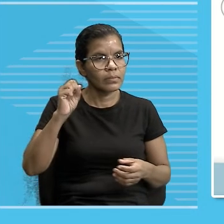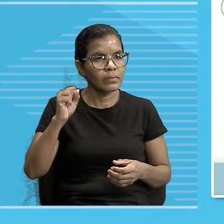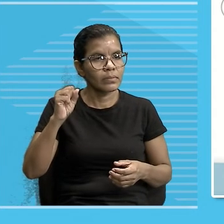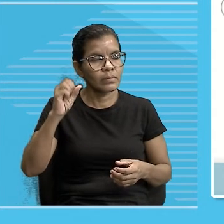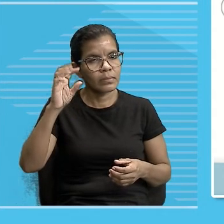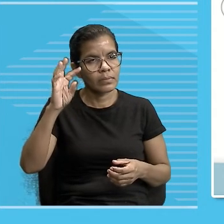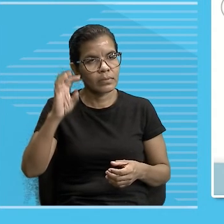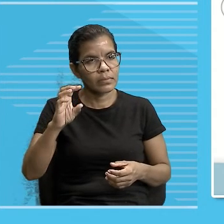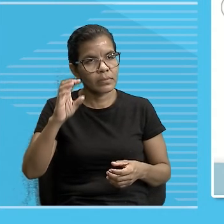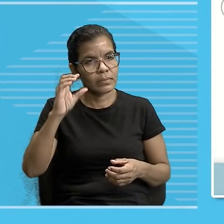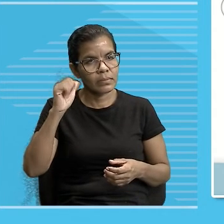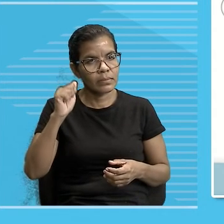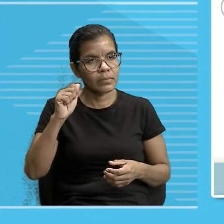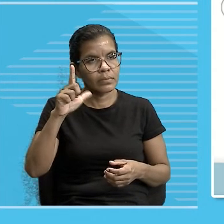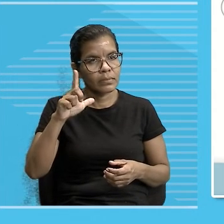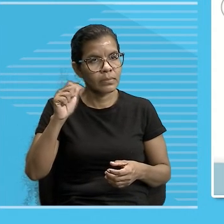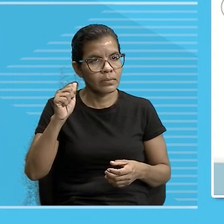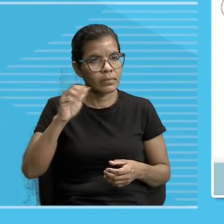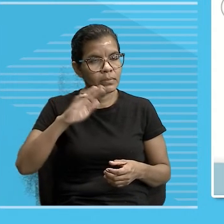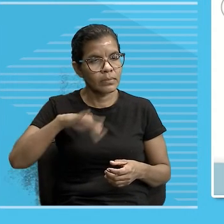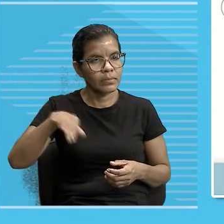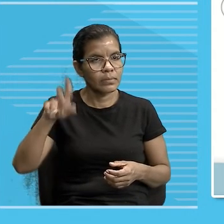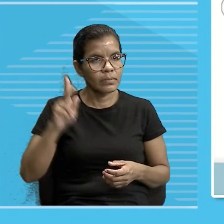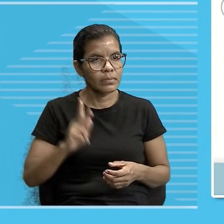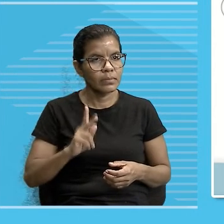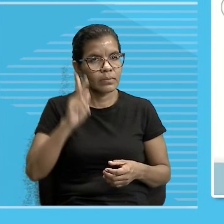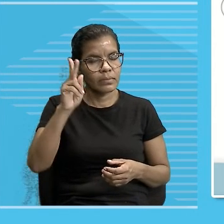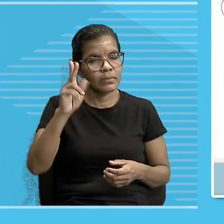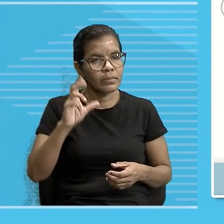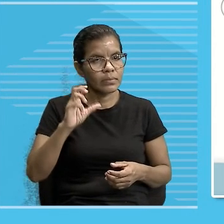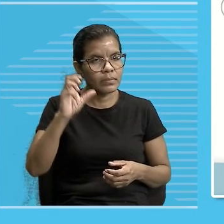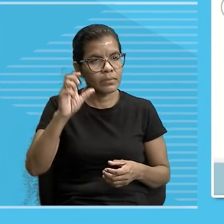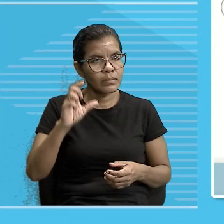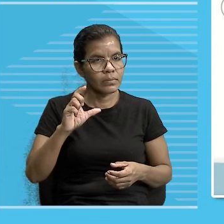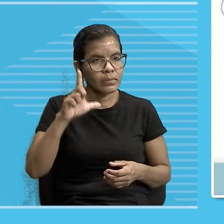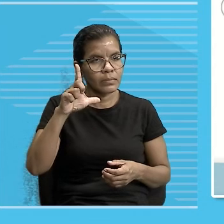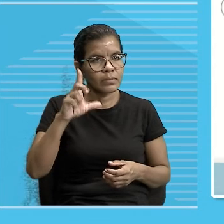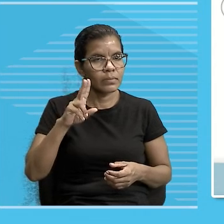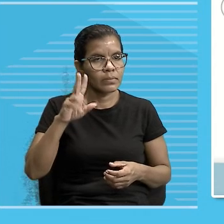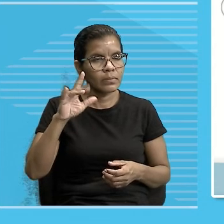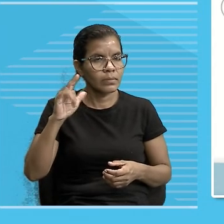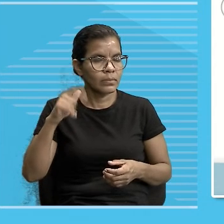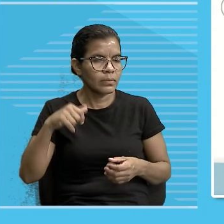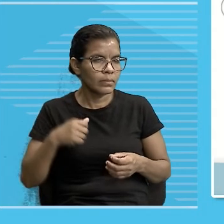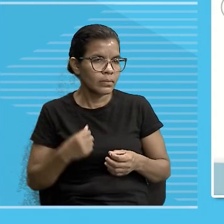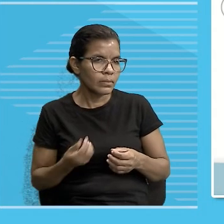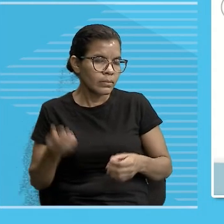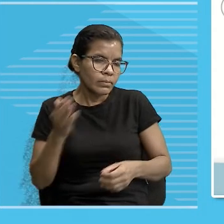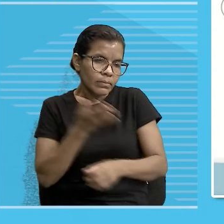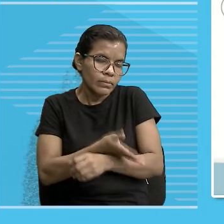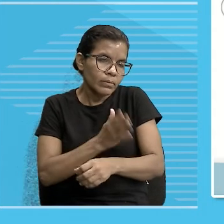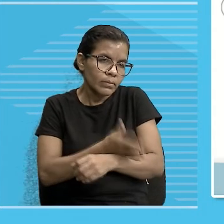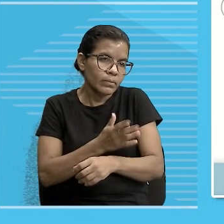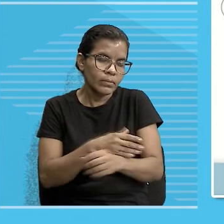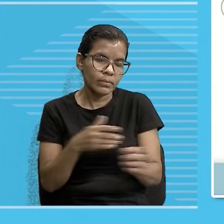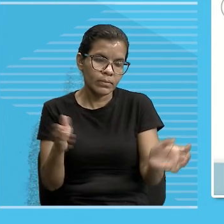Kelvin. Ele fazia parte de um grupo de cientistas que